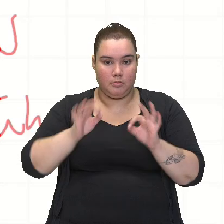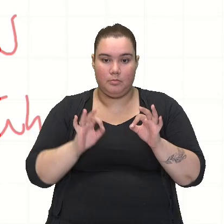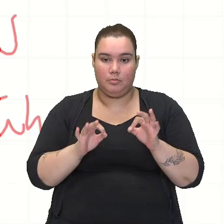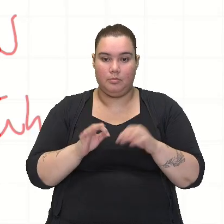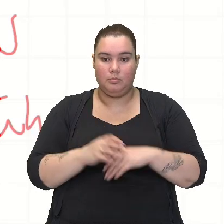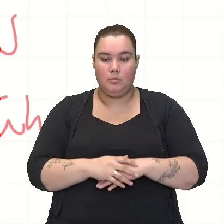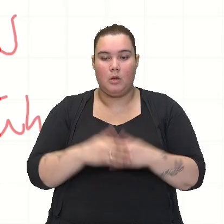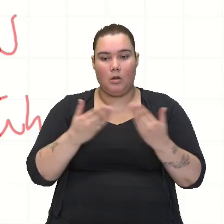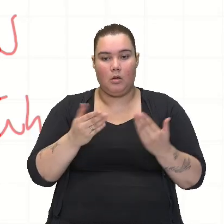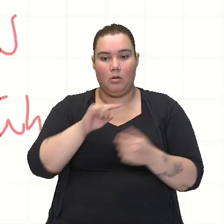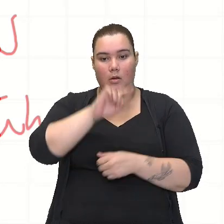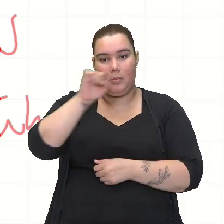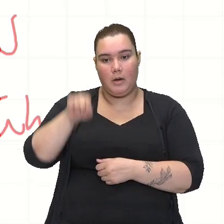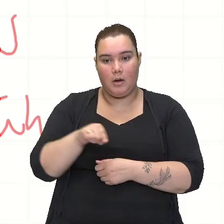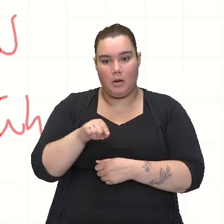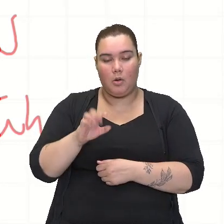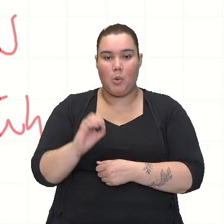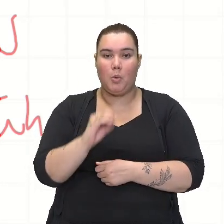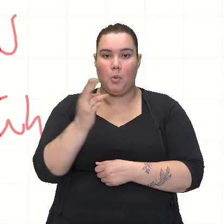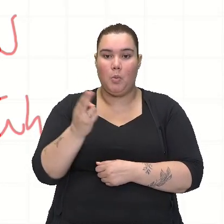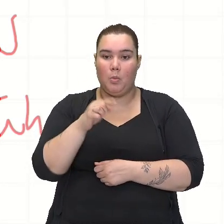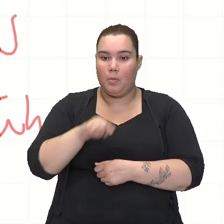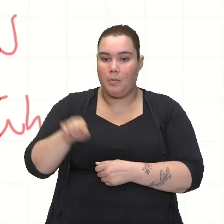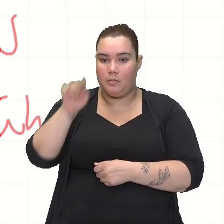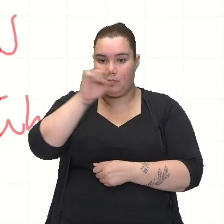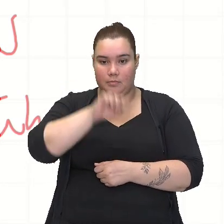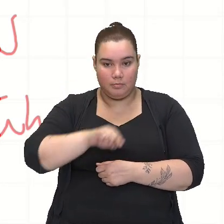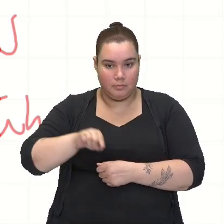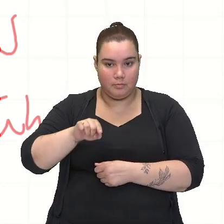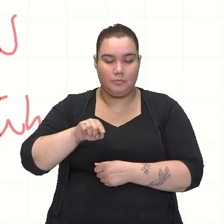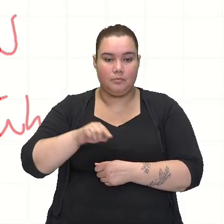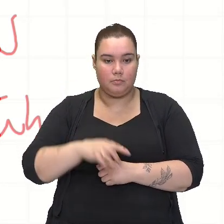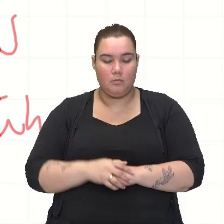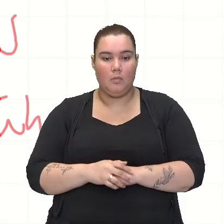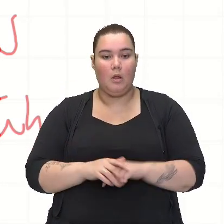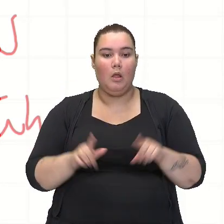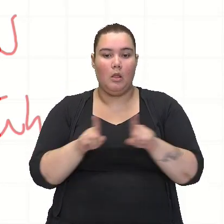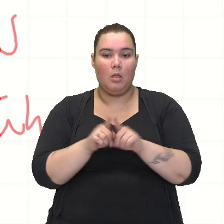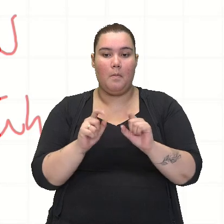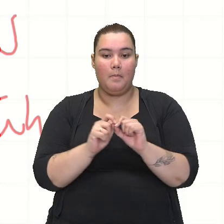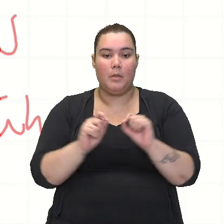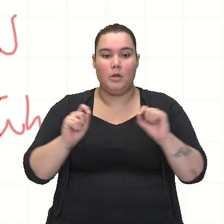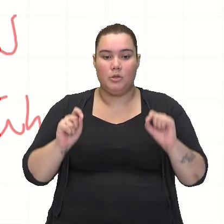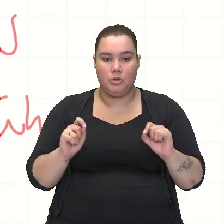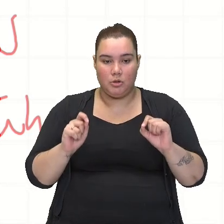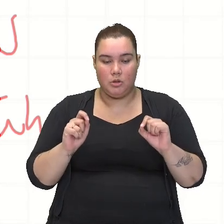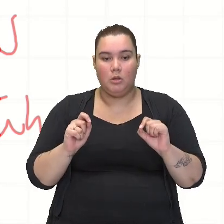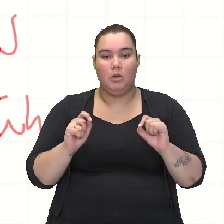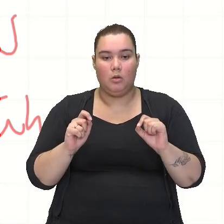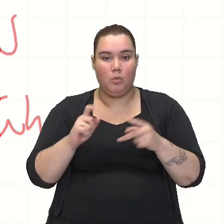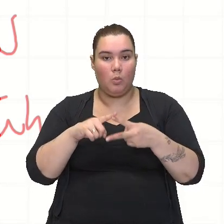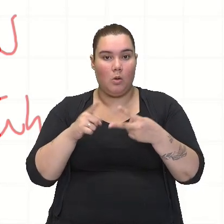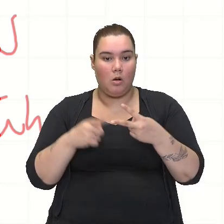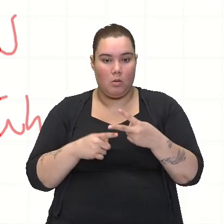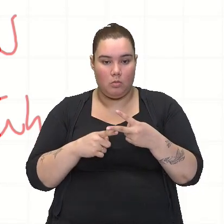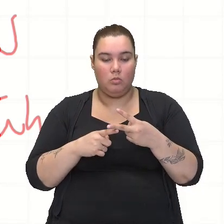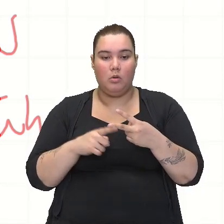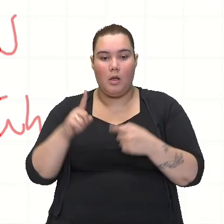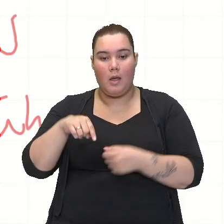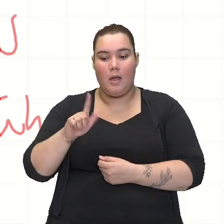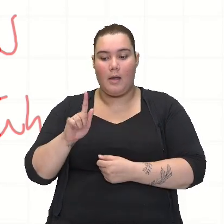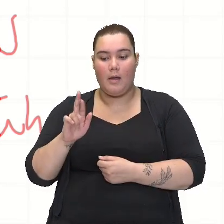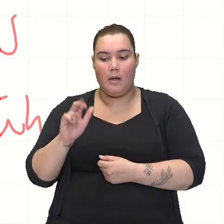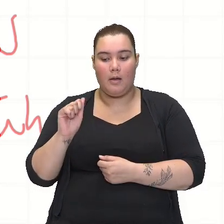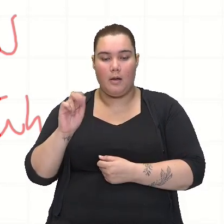anti-horário. Depois, a medida em graus do ângulo de rotação. Eu tenho que estar atento, olha,